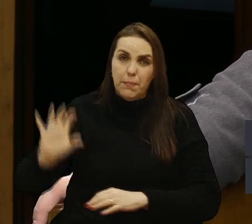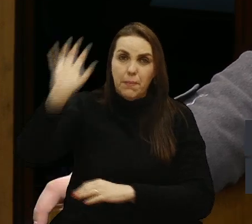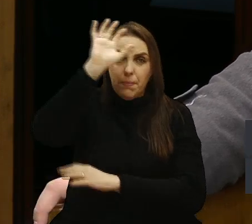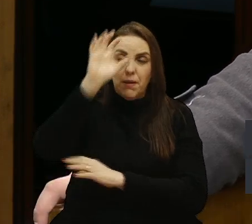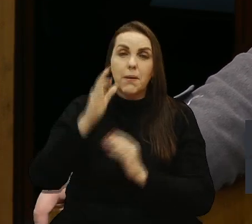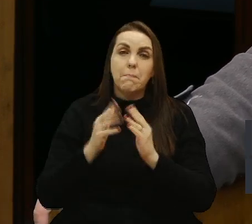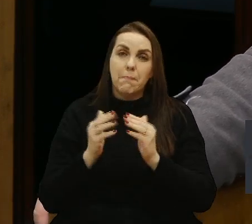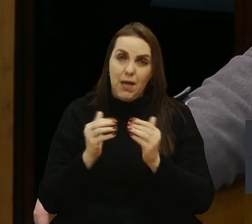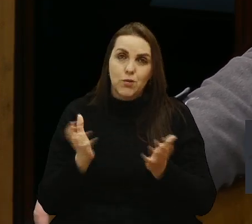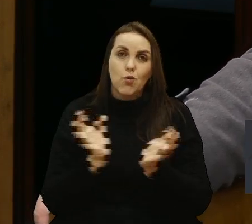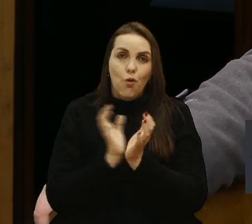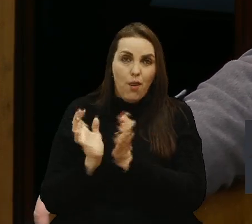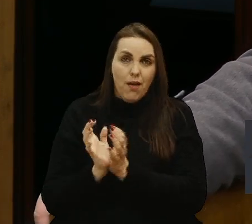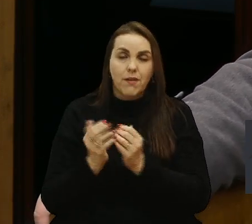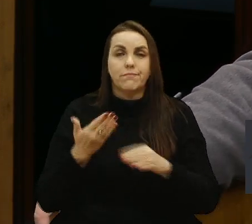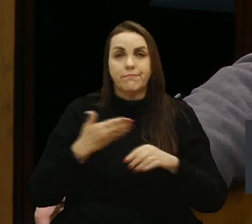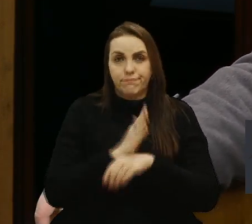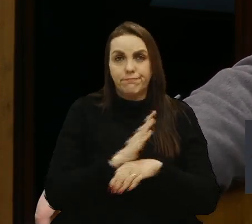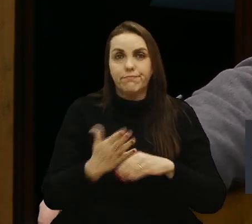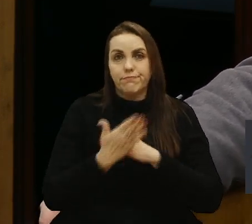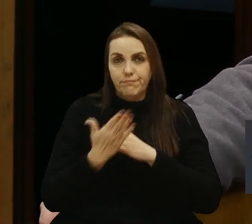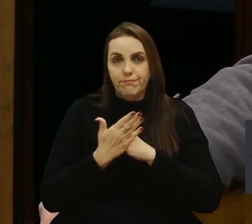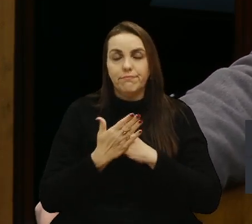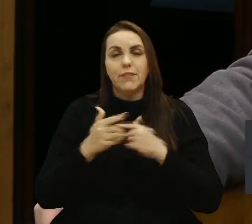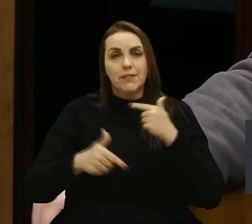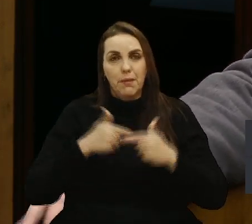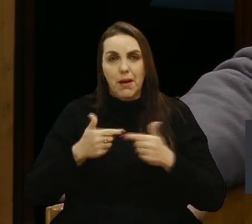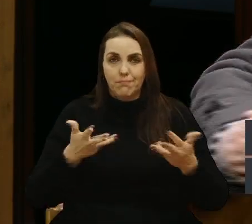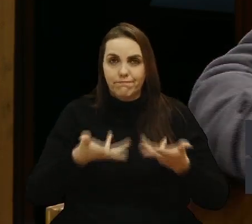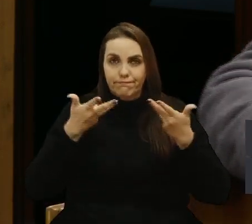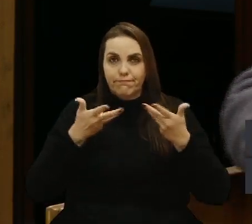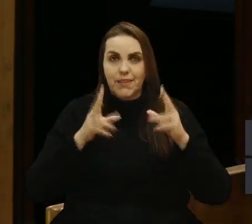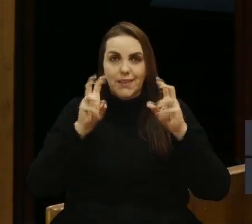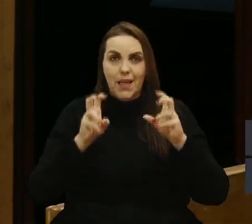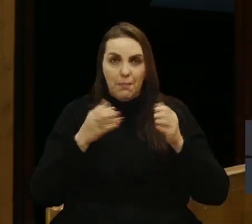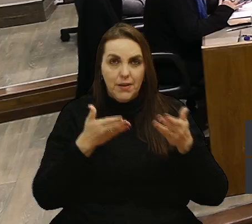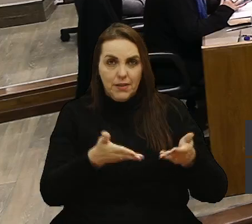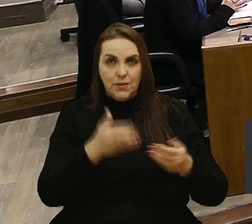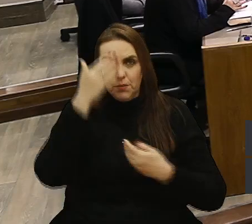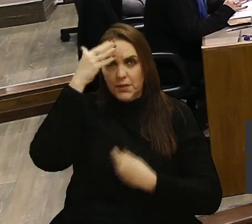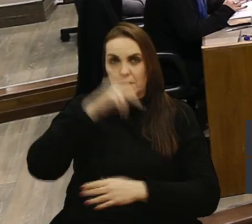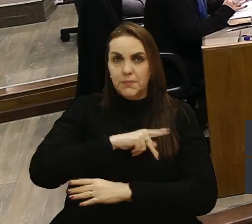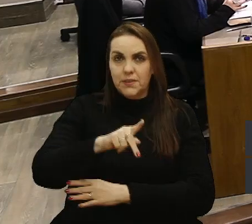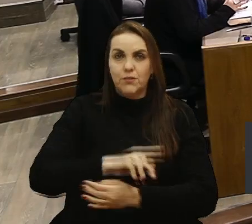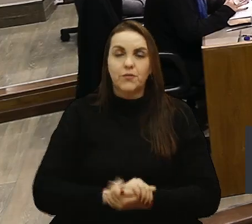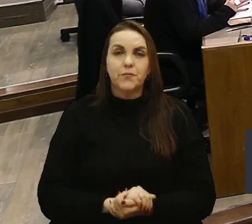colegas a aprovação e o auxílio para que nós possamos fazer um excelente trabalho em cima desta temática. Muito obrigado, presidente.